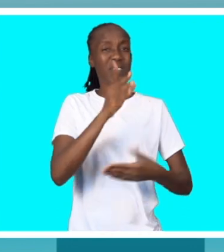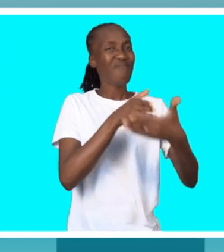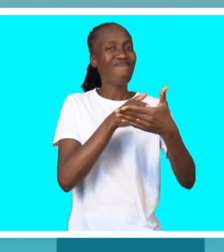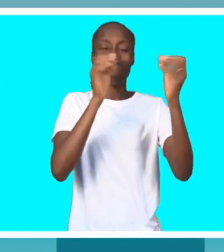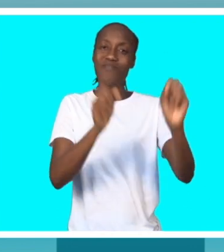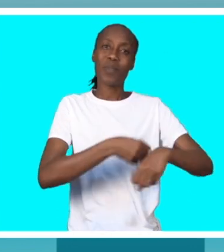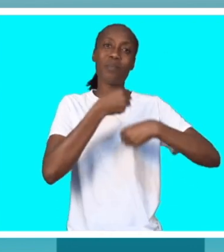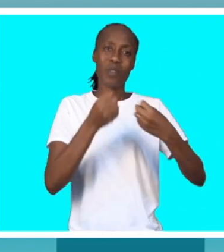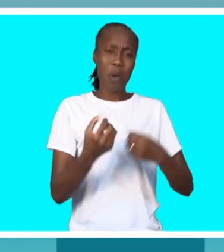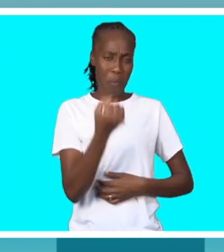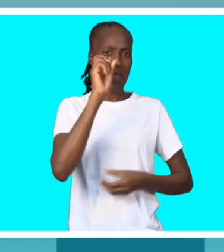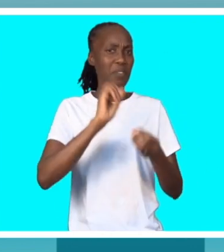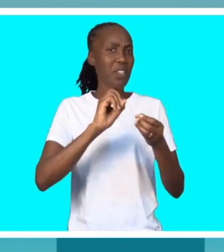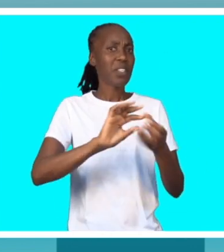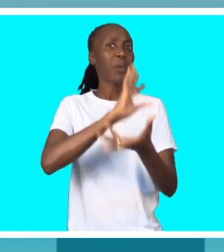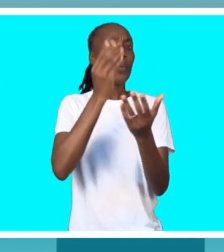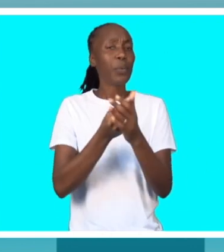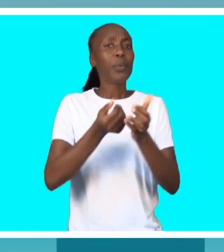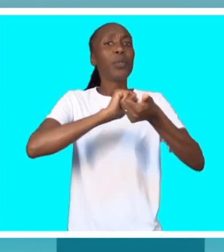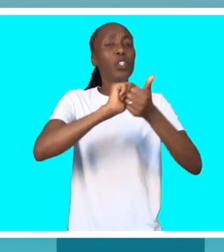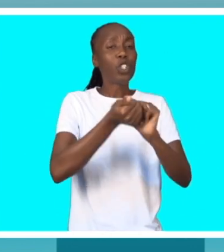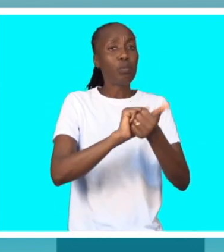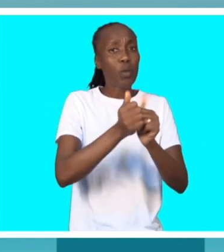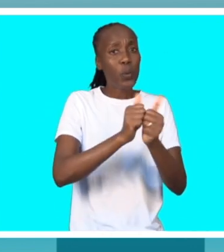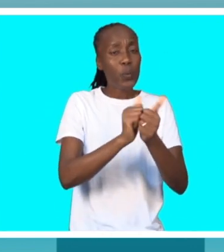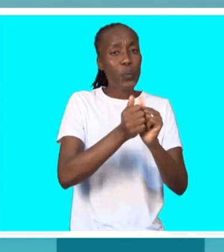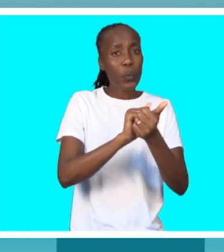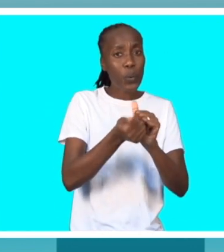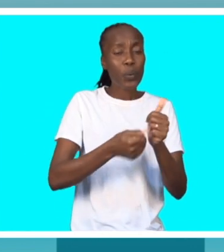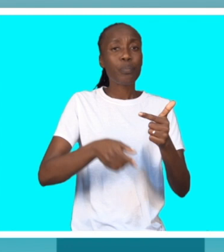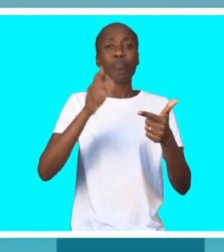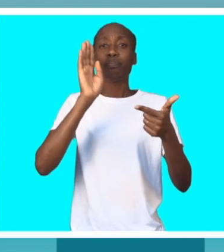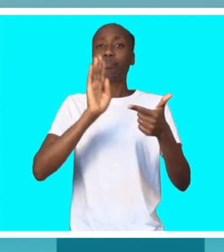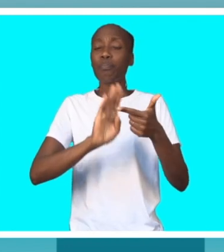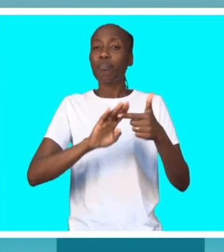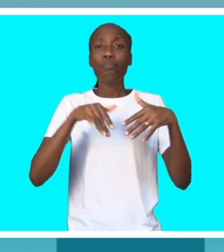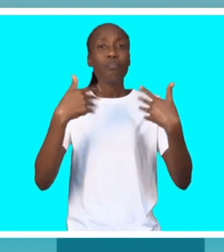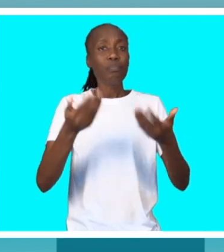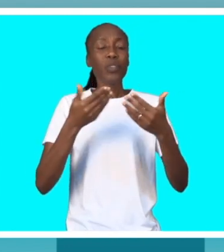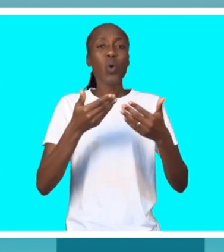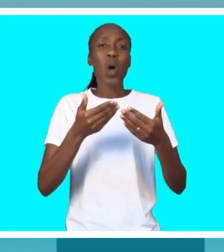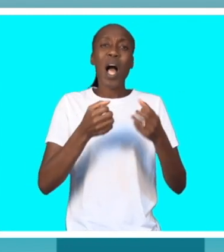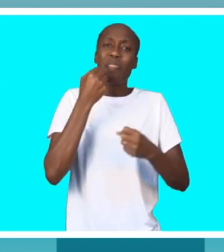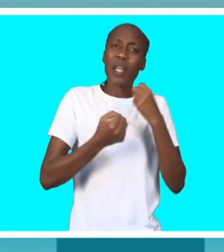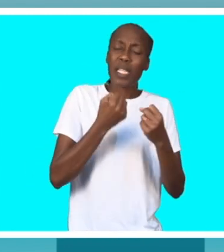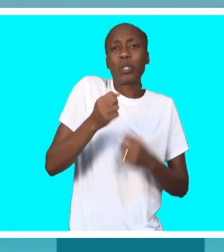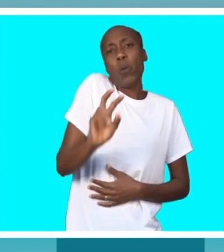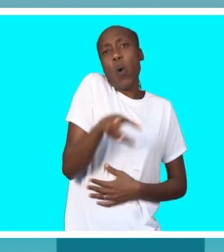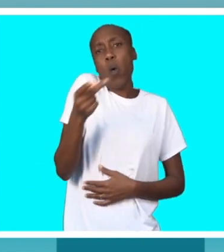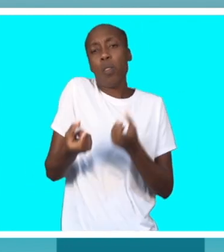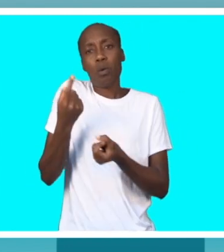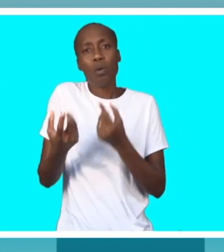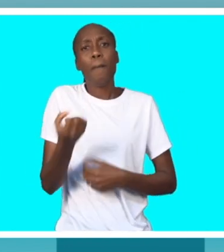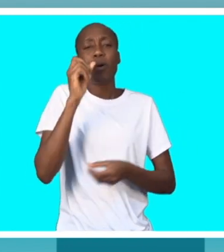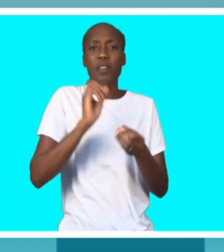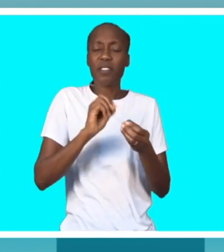a nada, está capacitado a fazer tudo o que é desporto, por mais que não seja o atletismo,